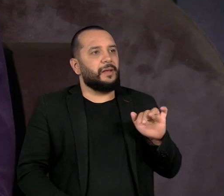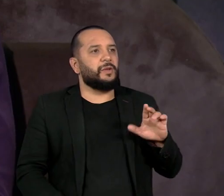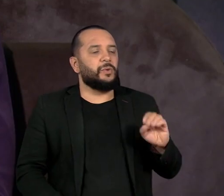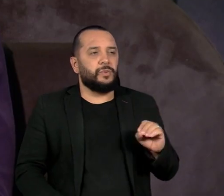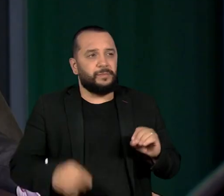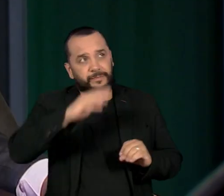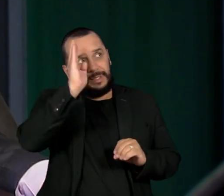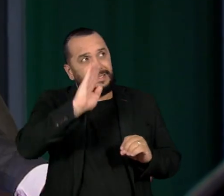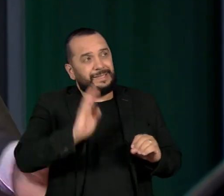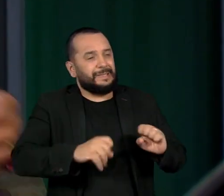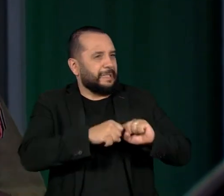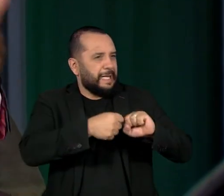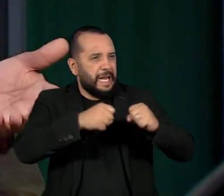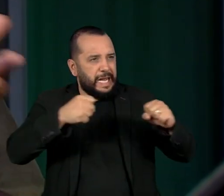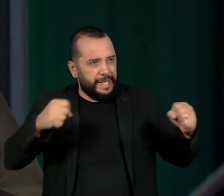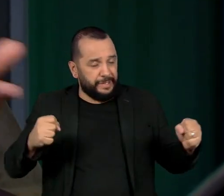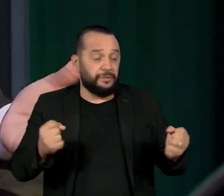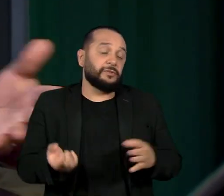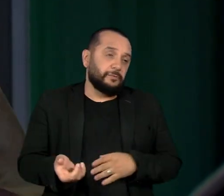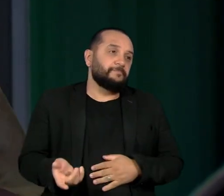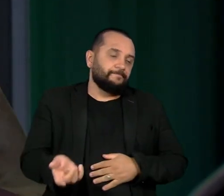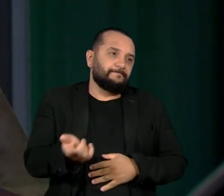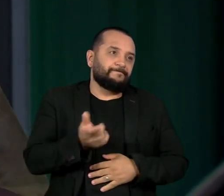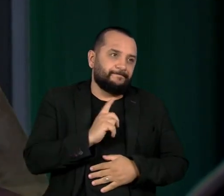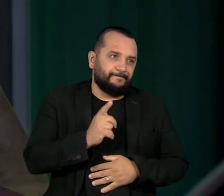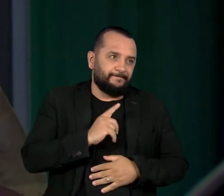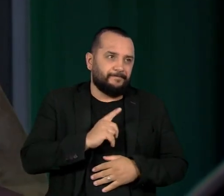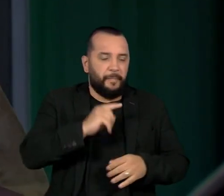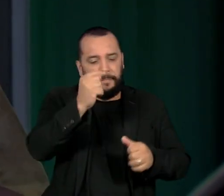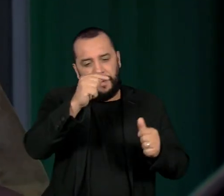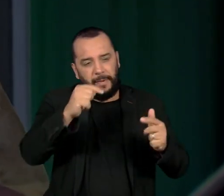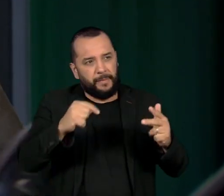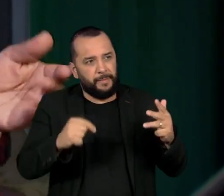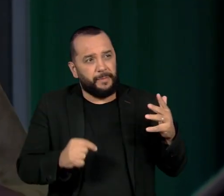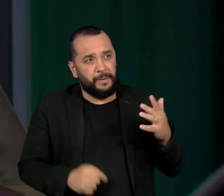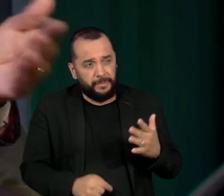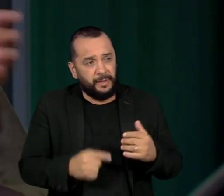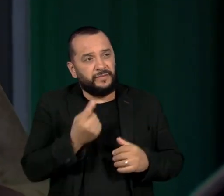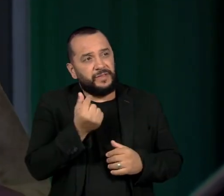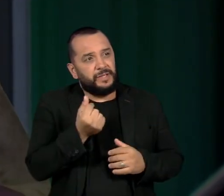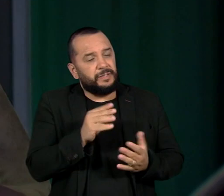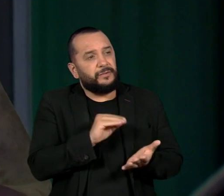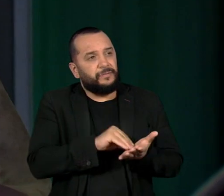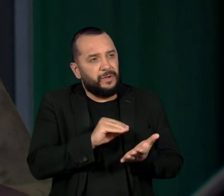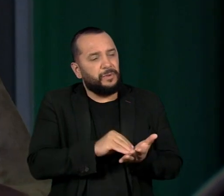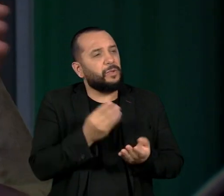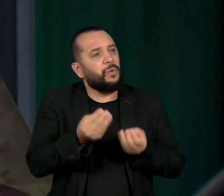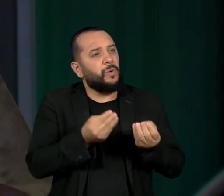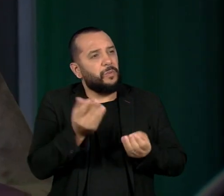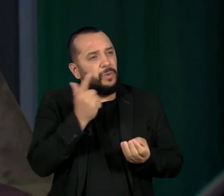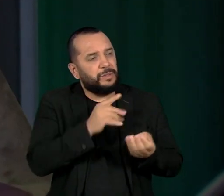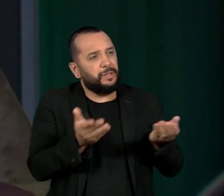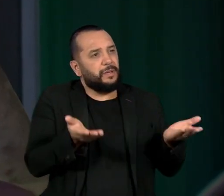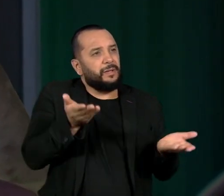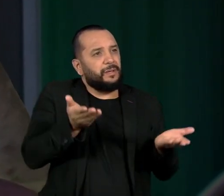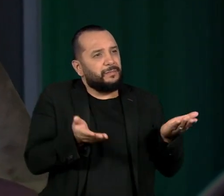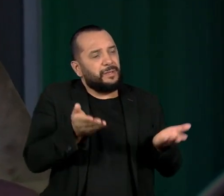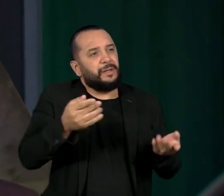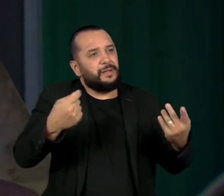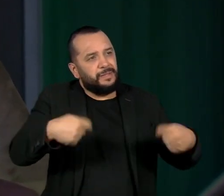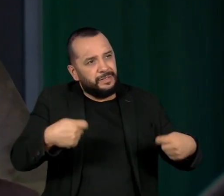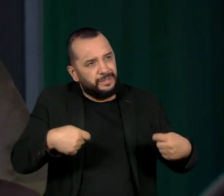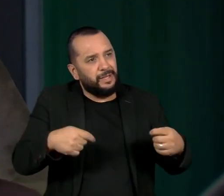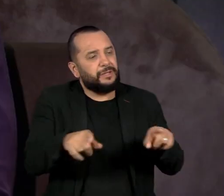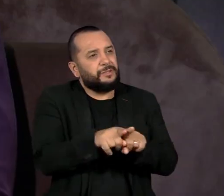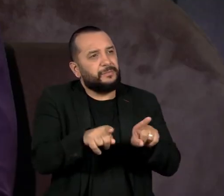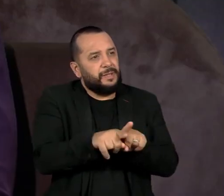continental como o nosso, né, e com esses recursos financeiros limitados, como é que a gente consegue equilibrar essa necessidade e essa